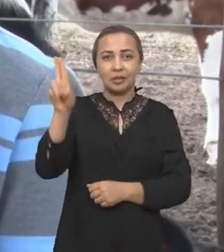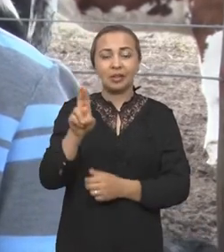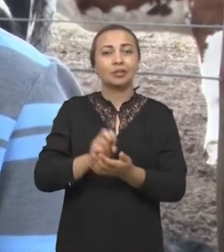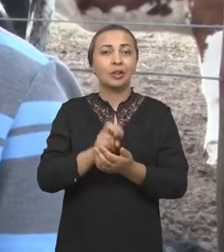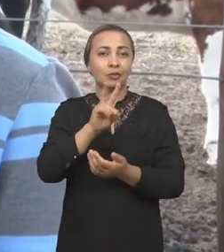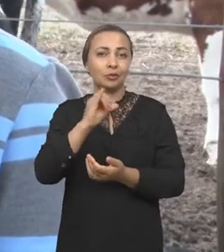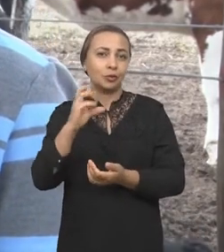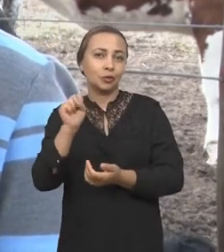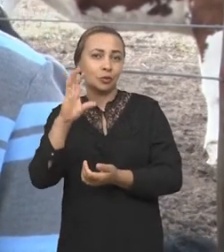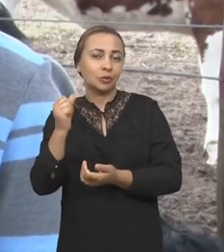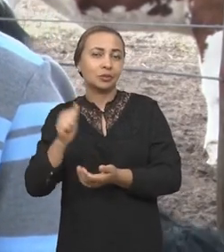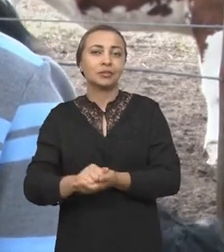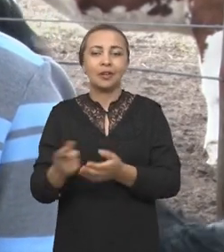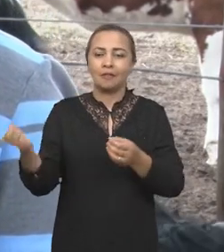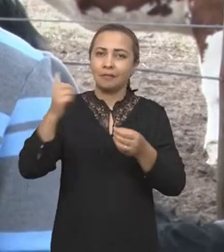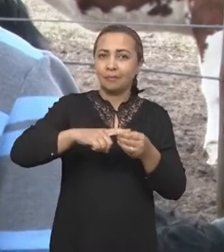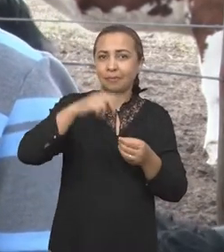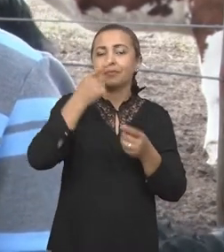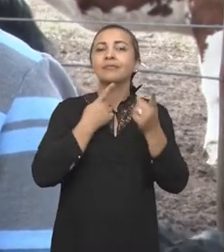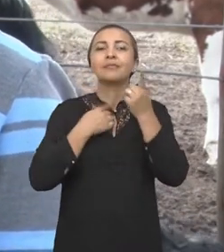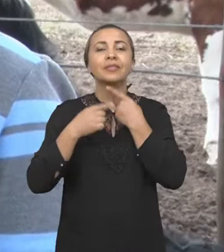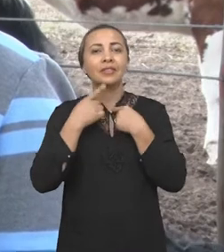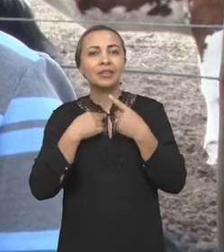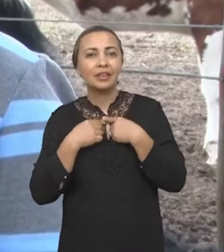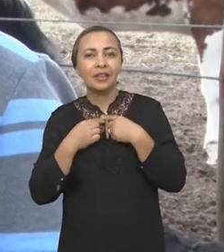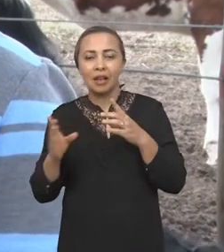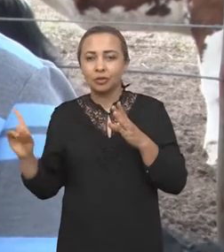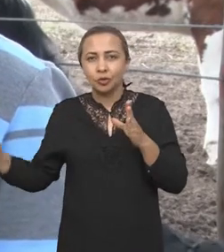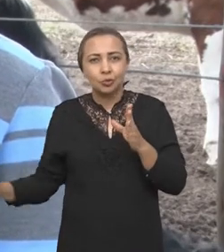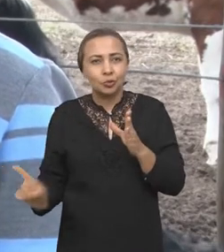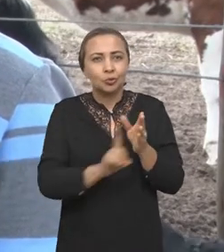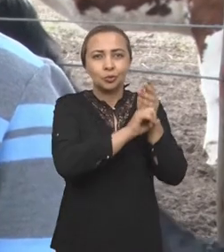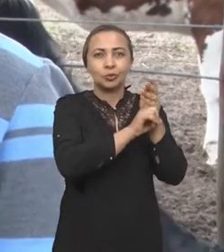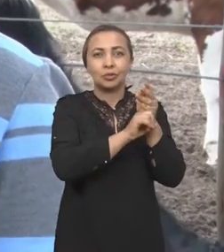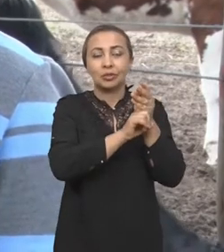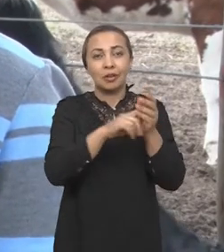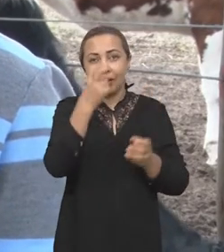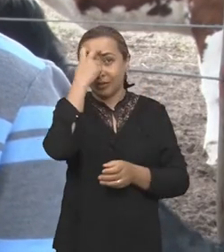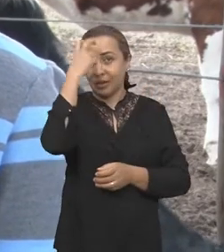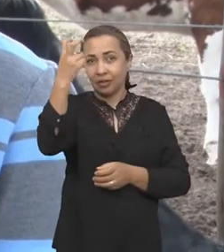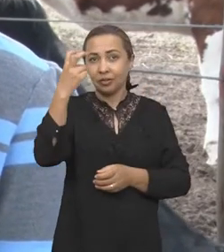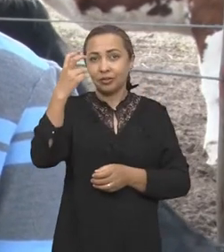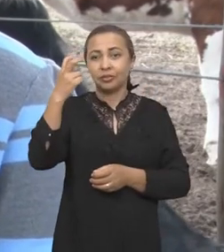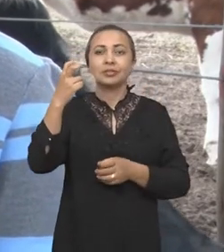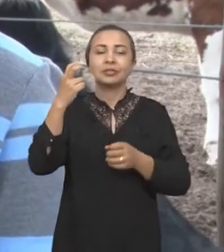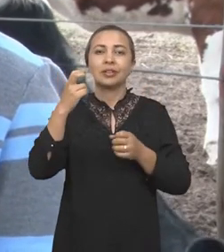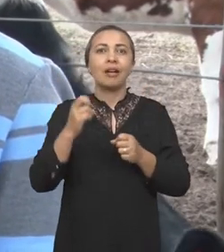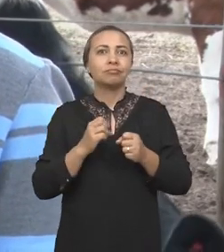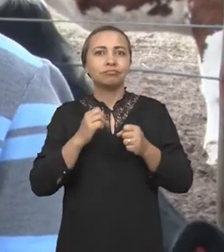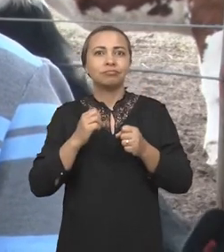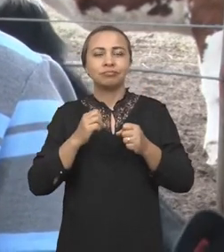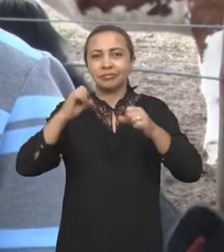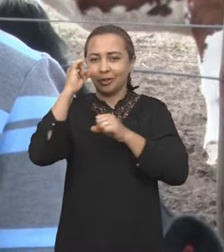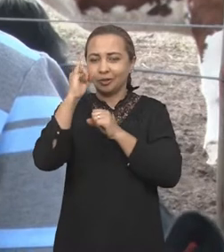ela veio através da necessidade de inserir a inteligência artificial no nosso trabalho.